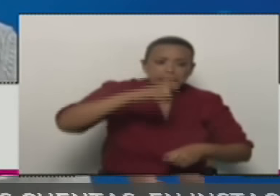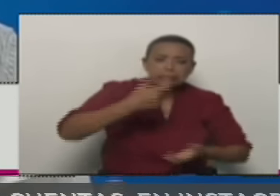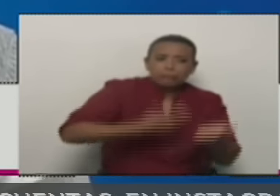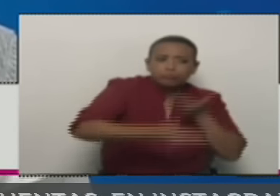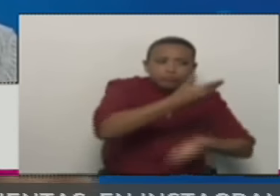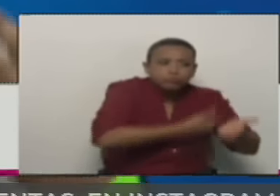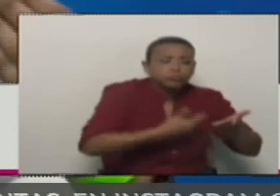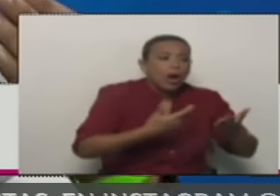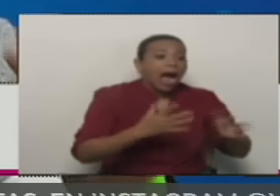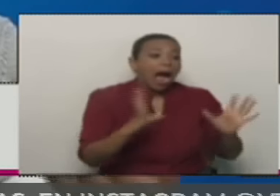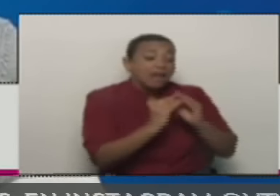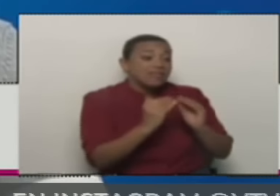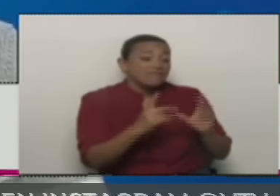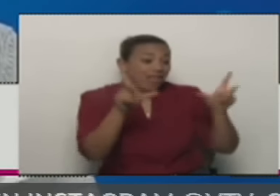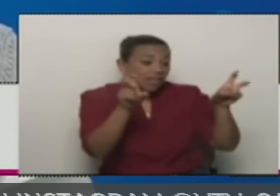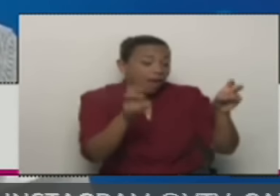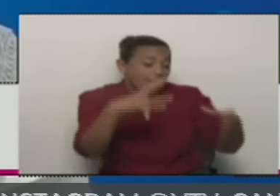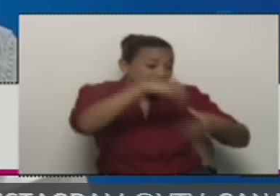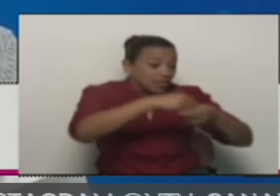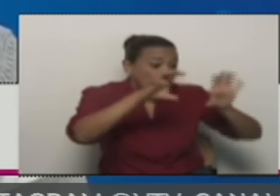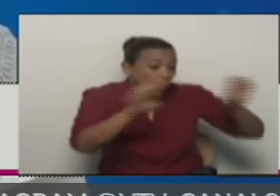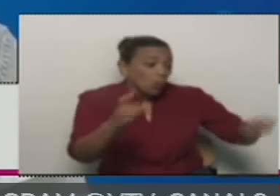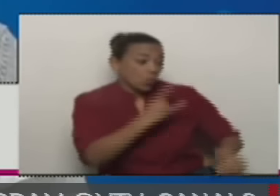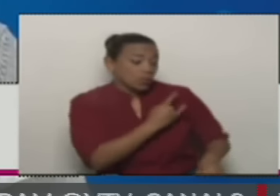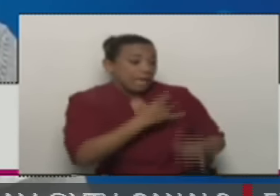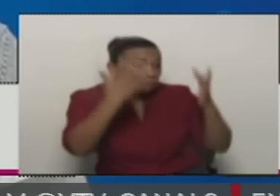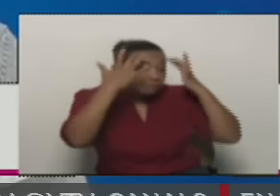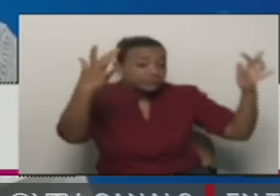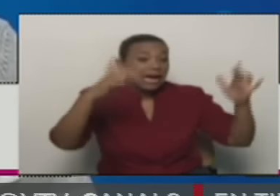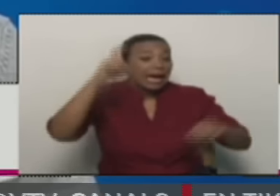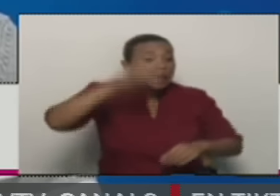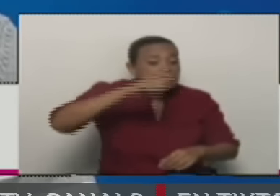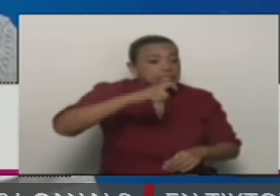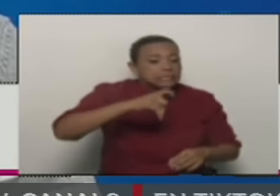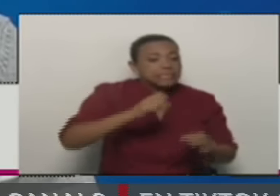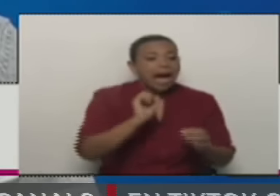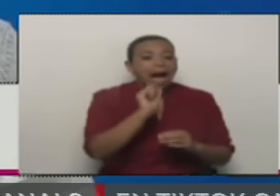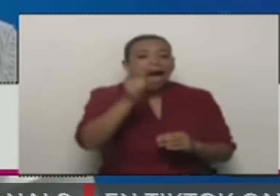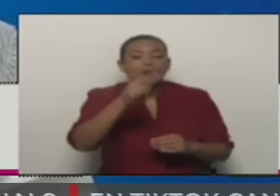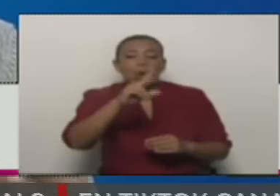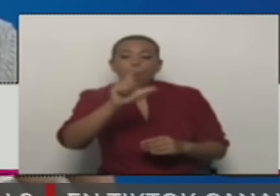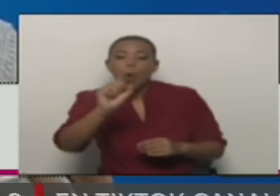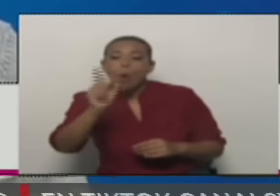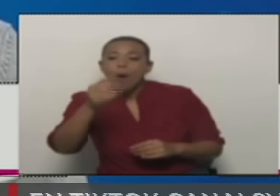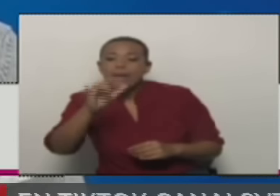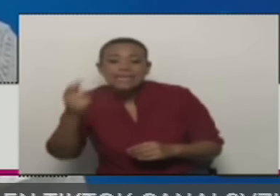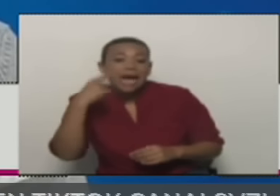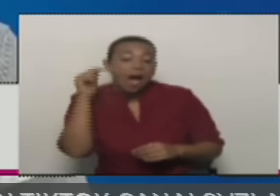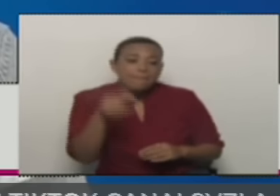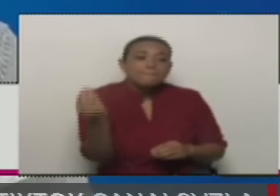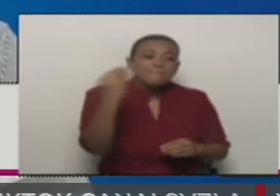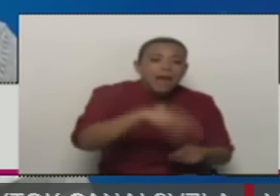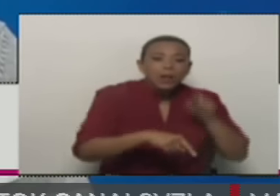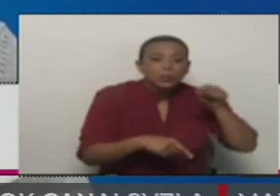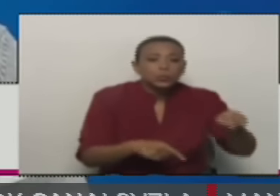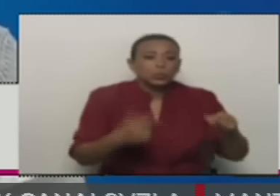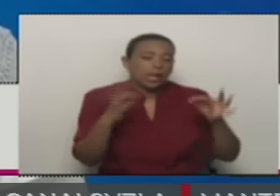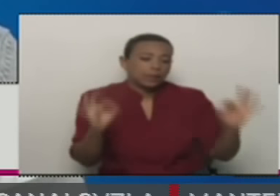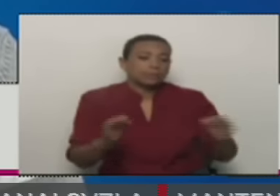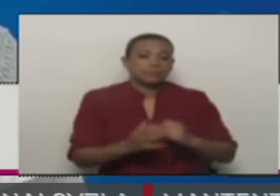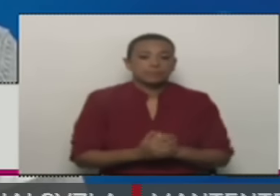as universidades, os acadêmicos de engenharia agronômica, mas não com a ênfase